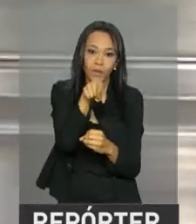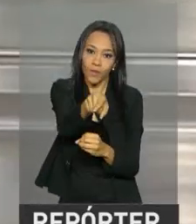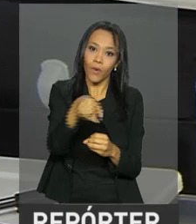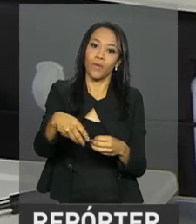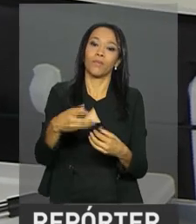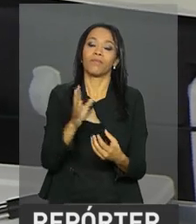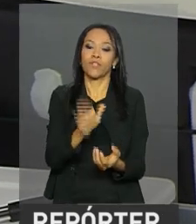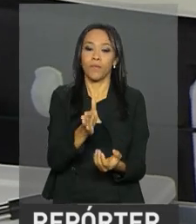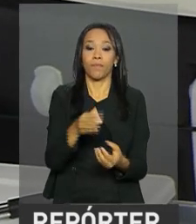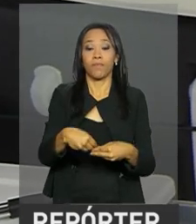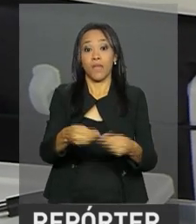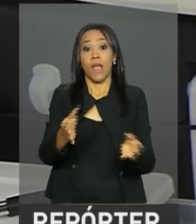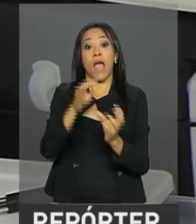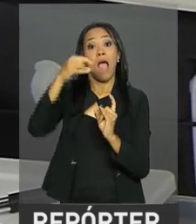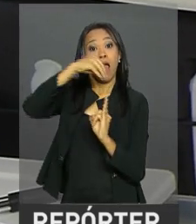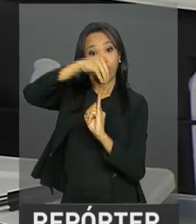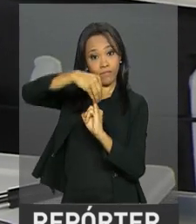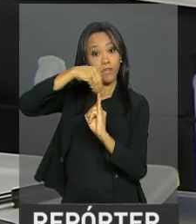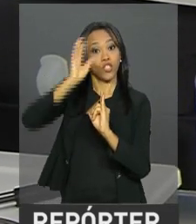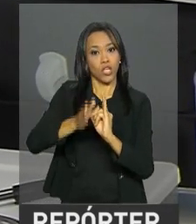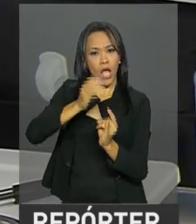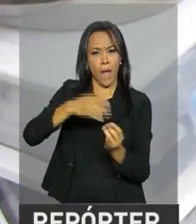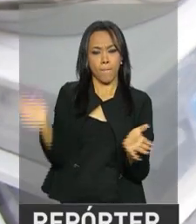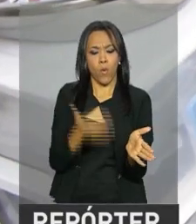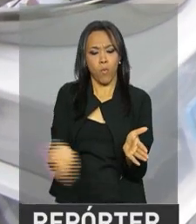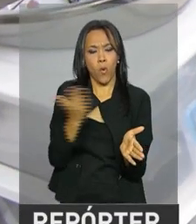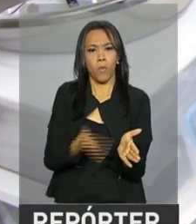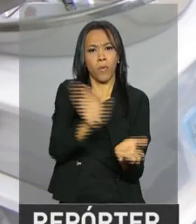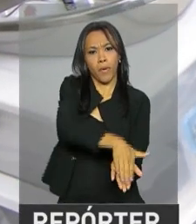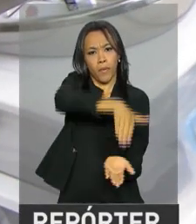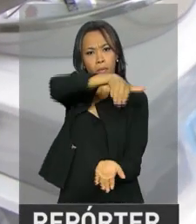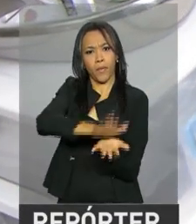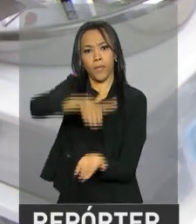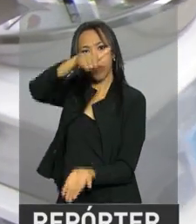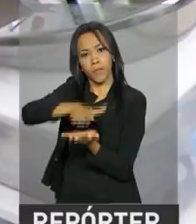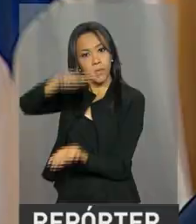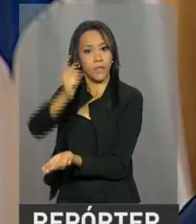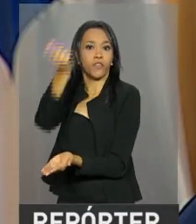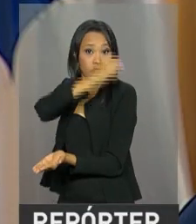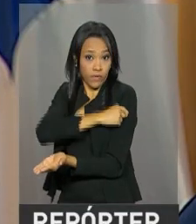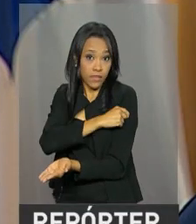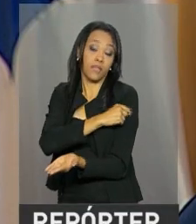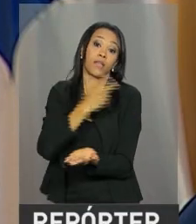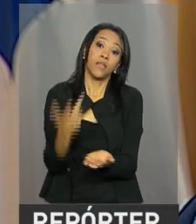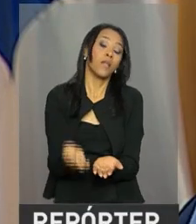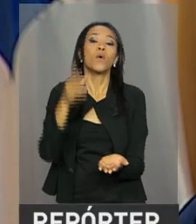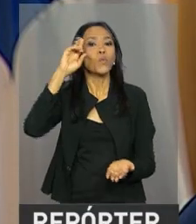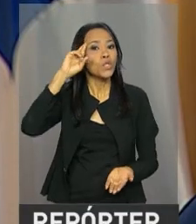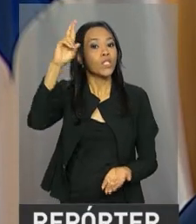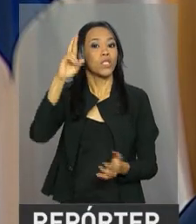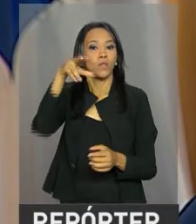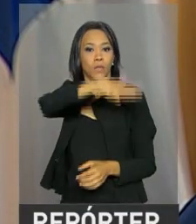cruz a fiocruz já iniciou a produção de outras 9 milhões de doses da vacina o diretor do departamento